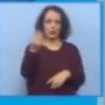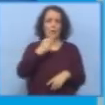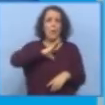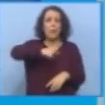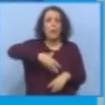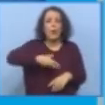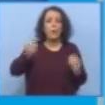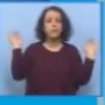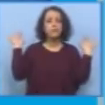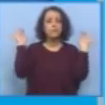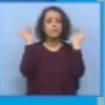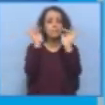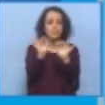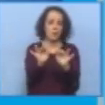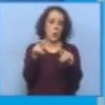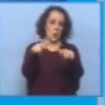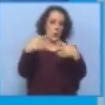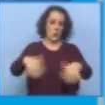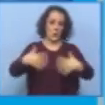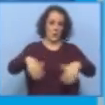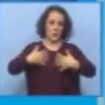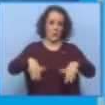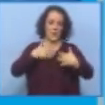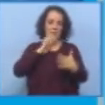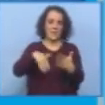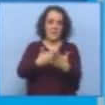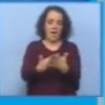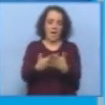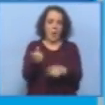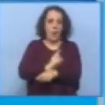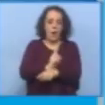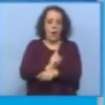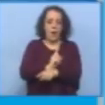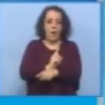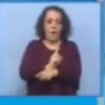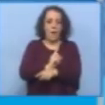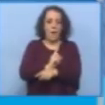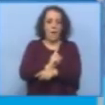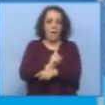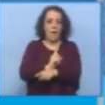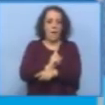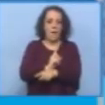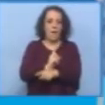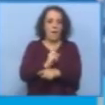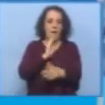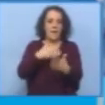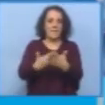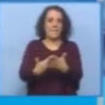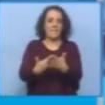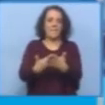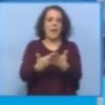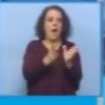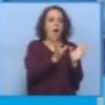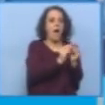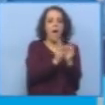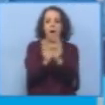inteiro. Isto só por si cria uma dinâmica em que podemos dizer que aquilo é mais do que a soma de